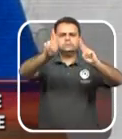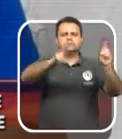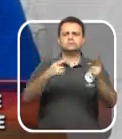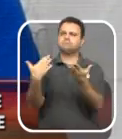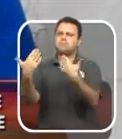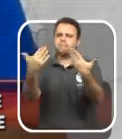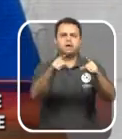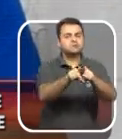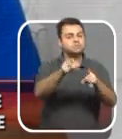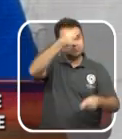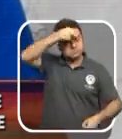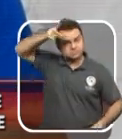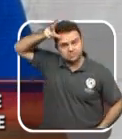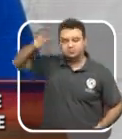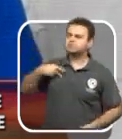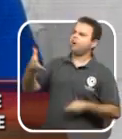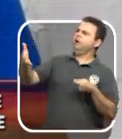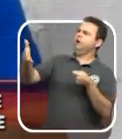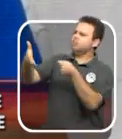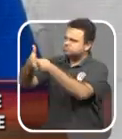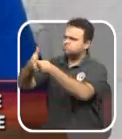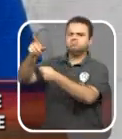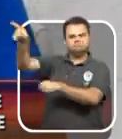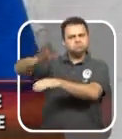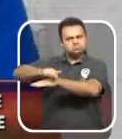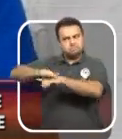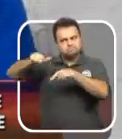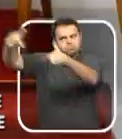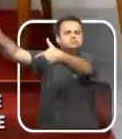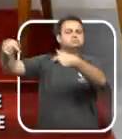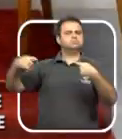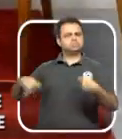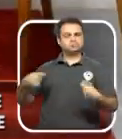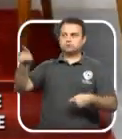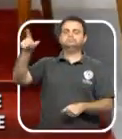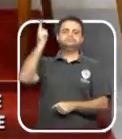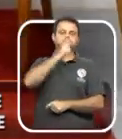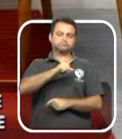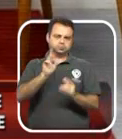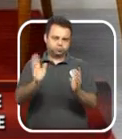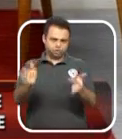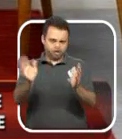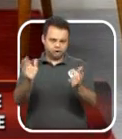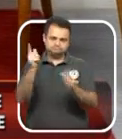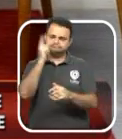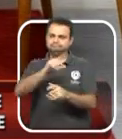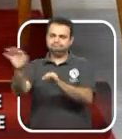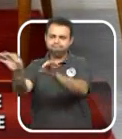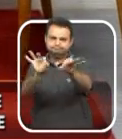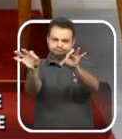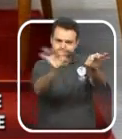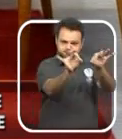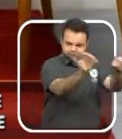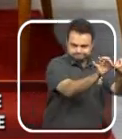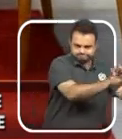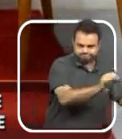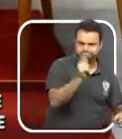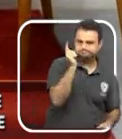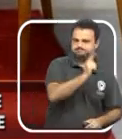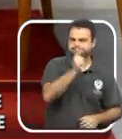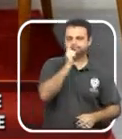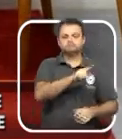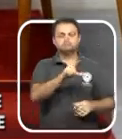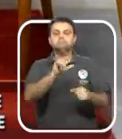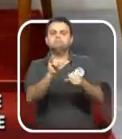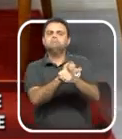jovens da nossa cidade. Uma outra questão que eu ressalto, que a gente continuou trabalhando, é a questão ambiental. Me lembro que eu envolvi muito,